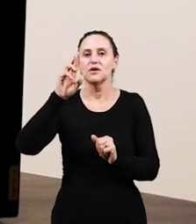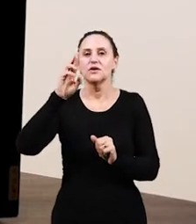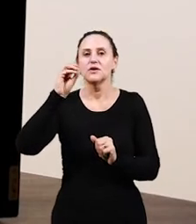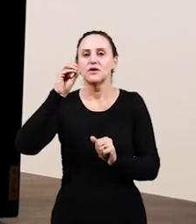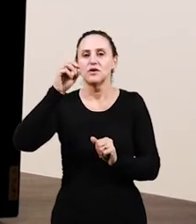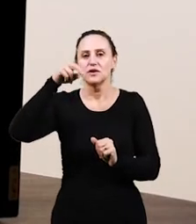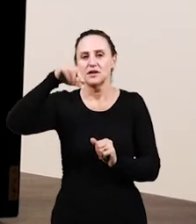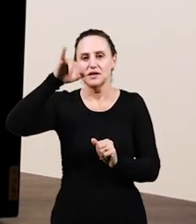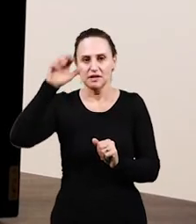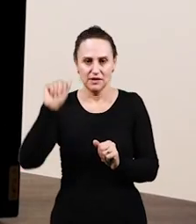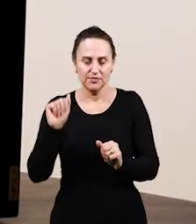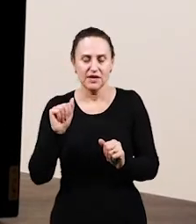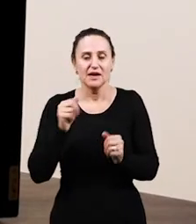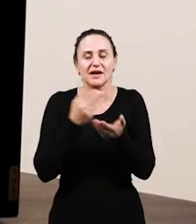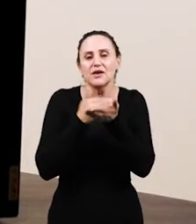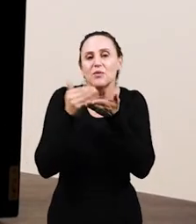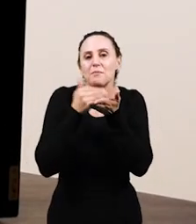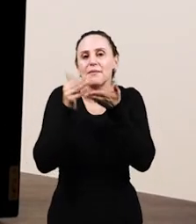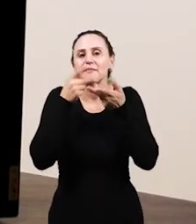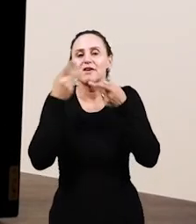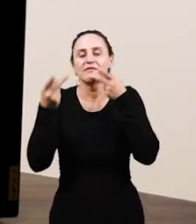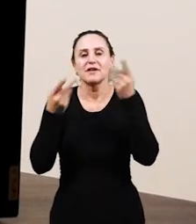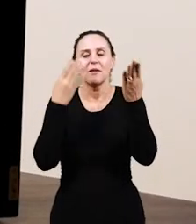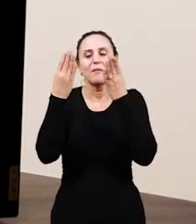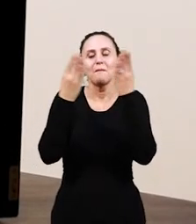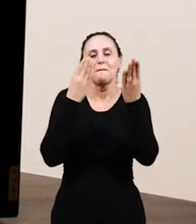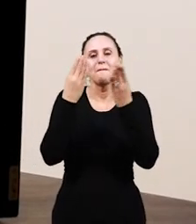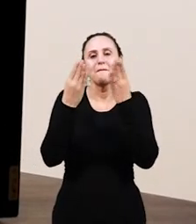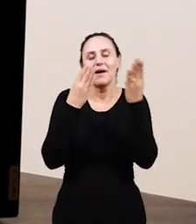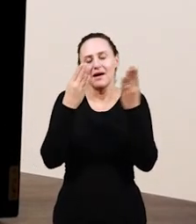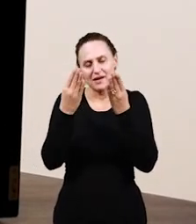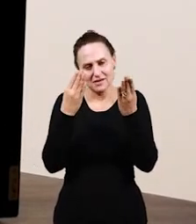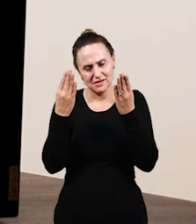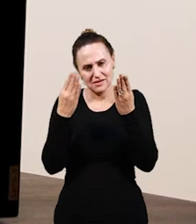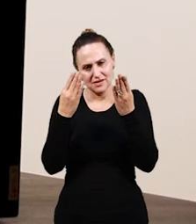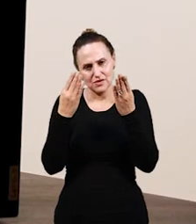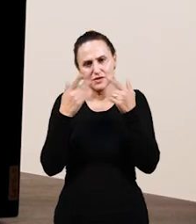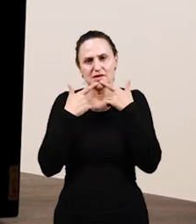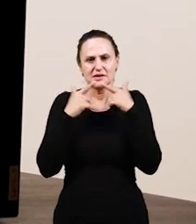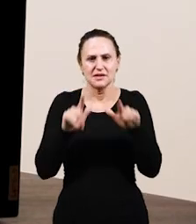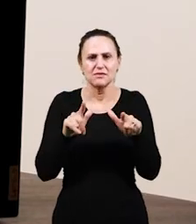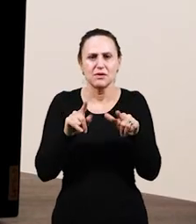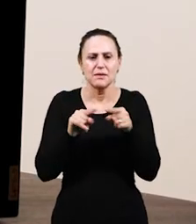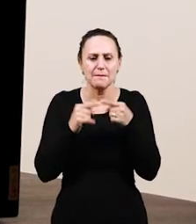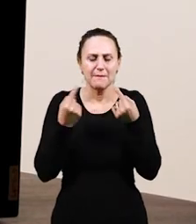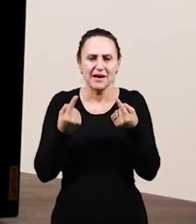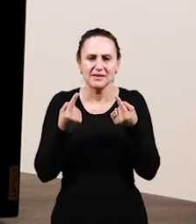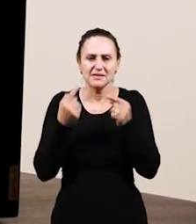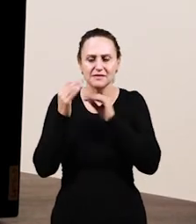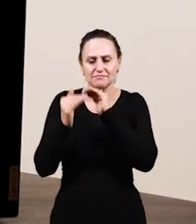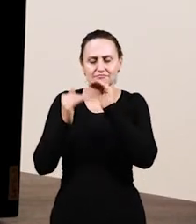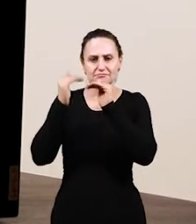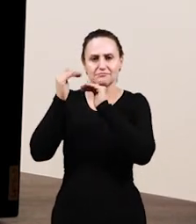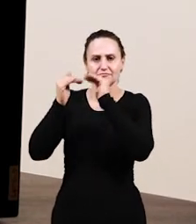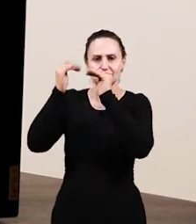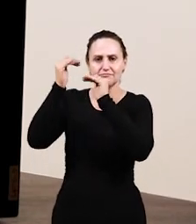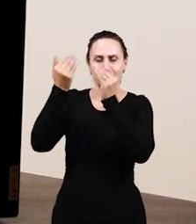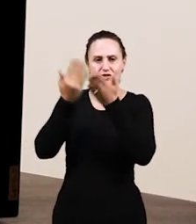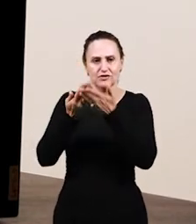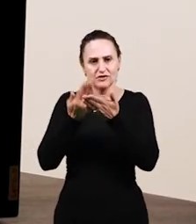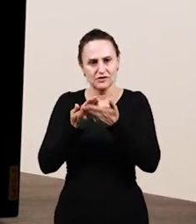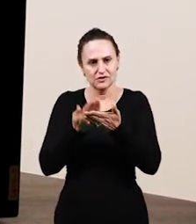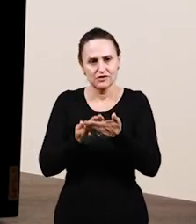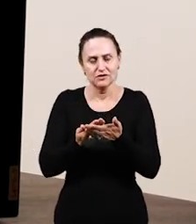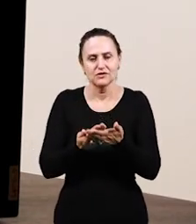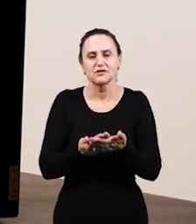ele começa a fazendo comparação entre as línguas mas depois à medida que ele vai desenvolvendo os estudos ele vai ver